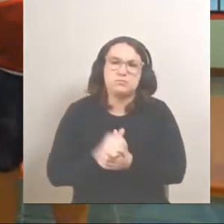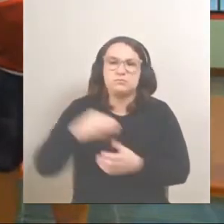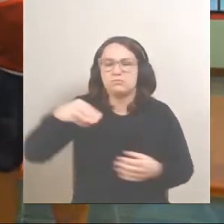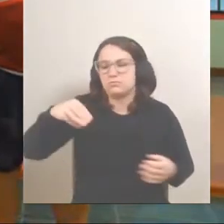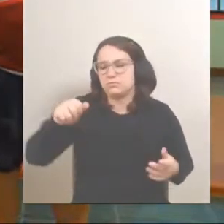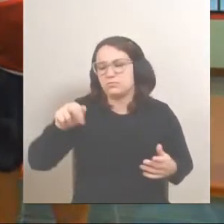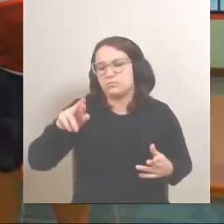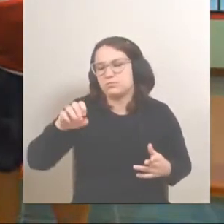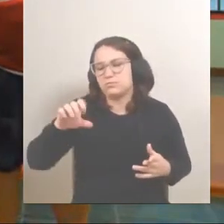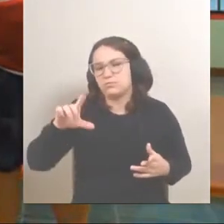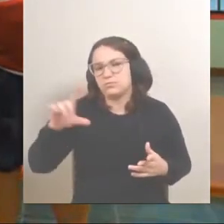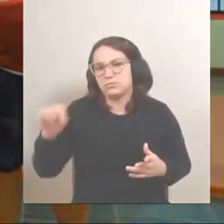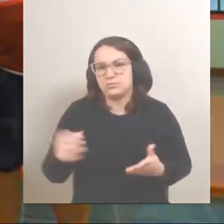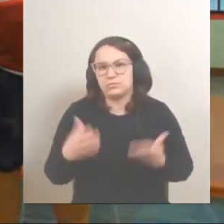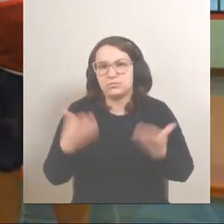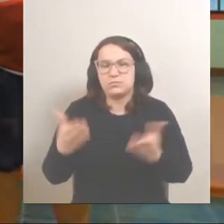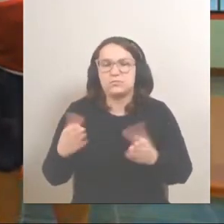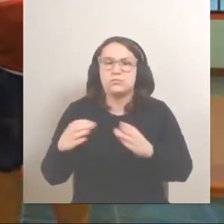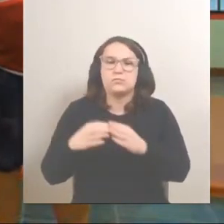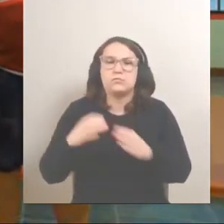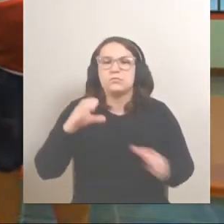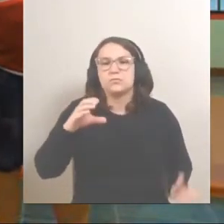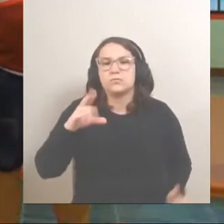Marcelo da Conceição, o Cumbuca.